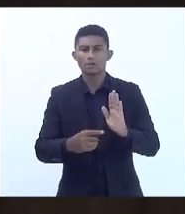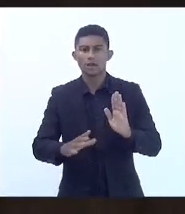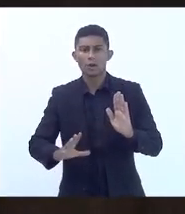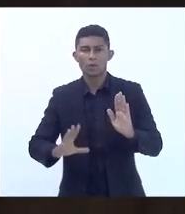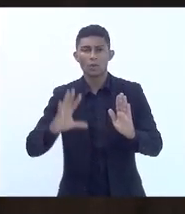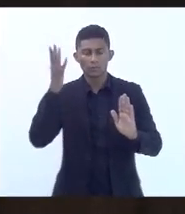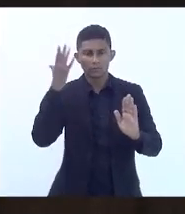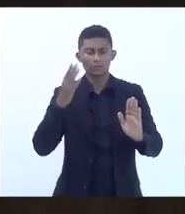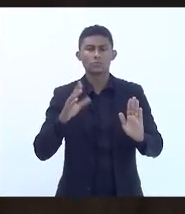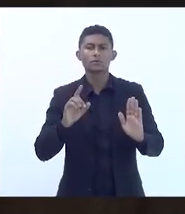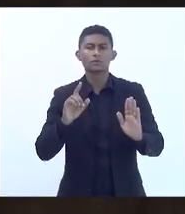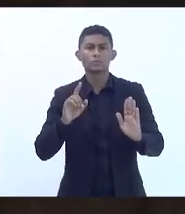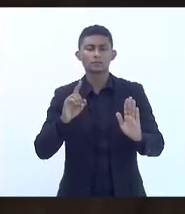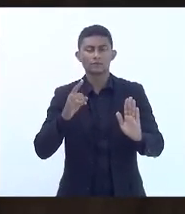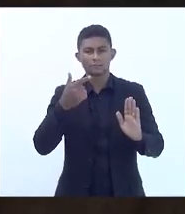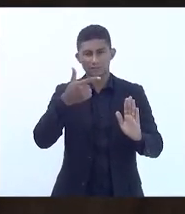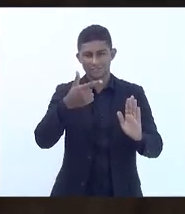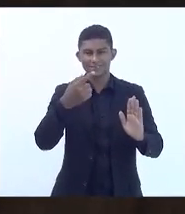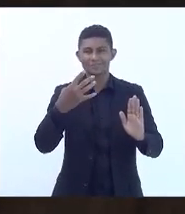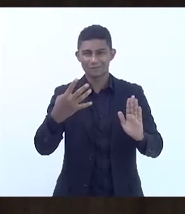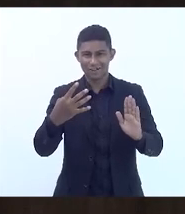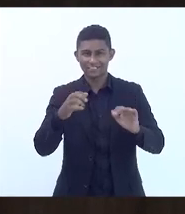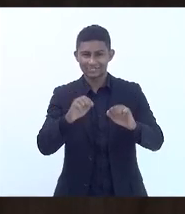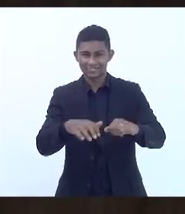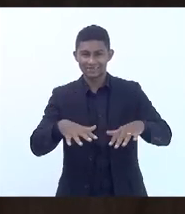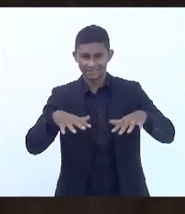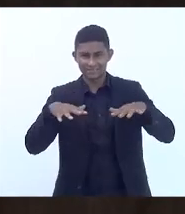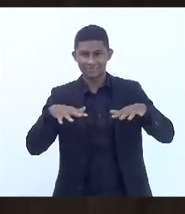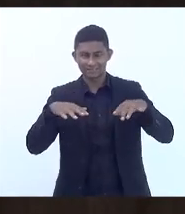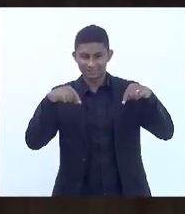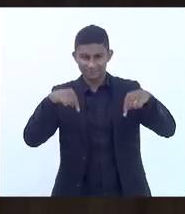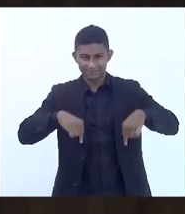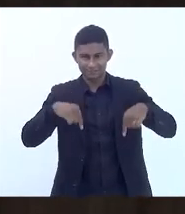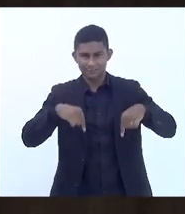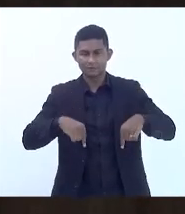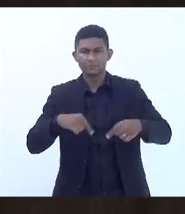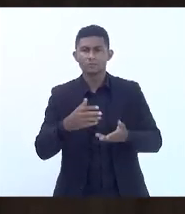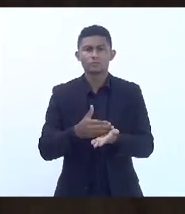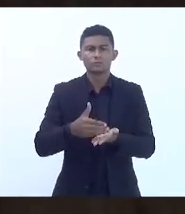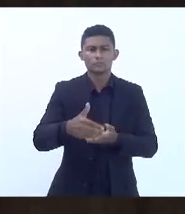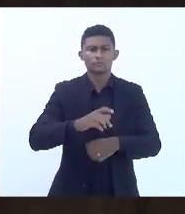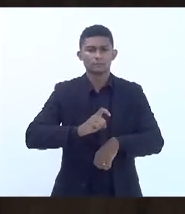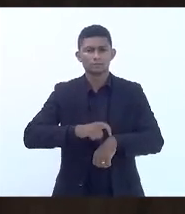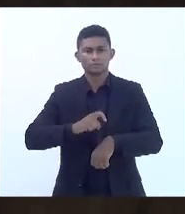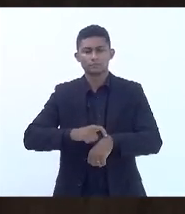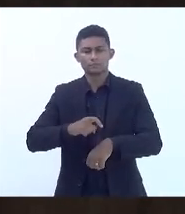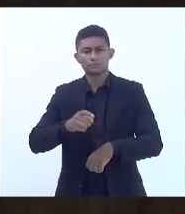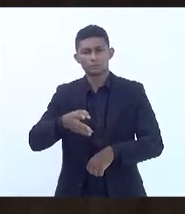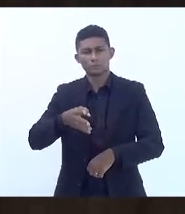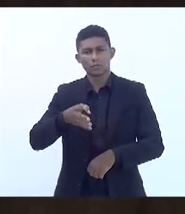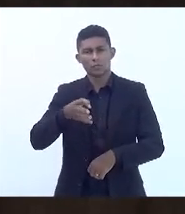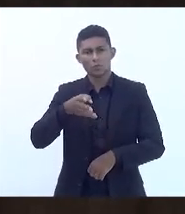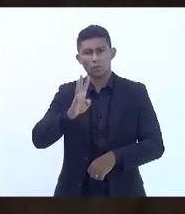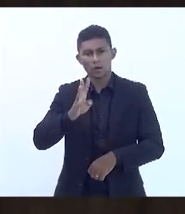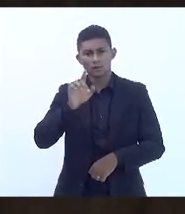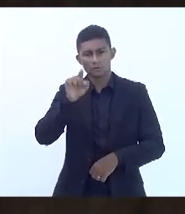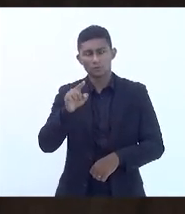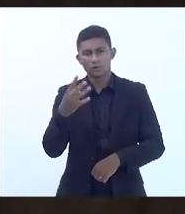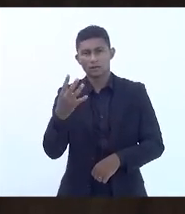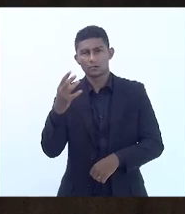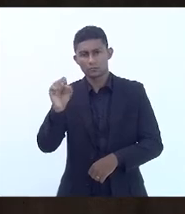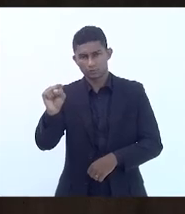na 24ª sessão extraordinária, que, iniciada às 16 horas e 48